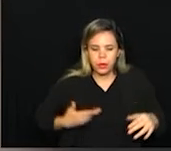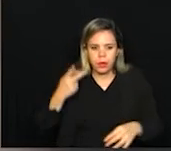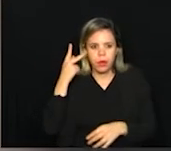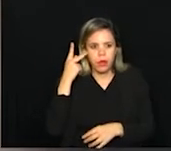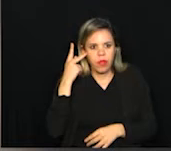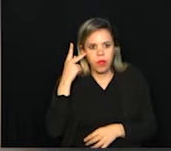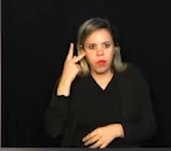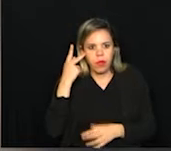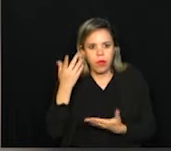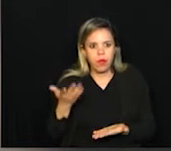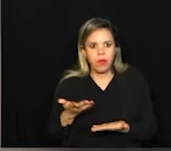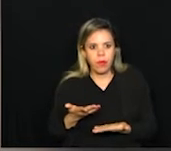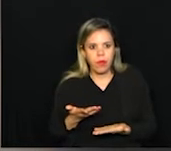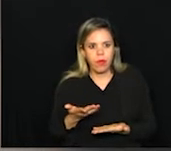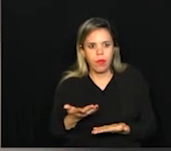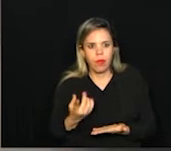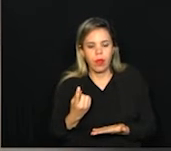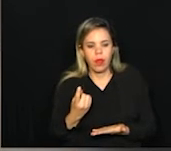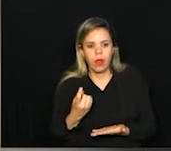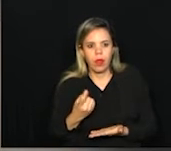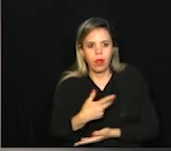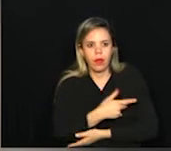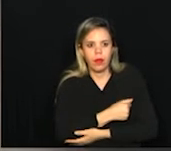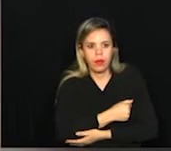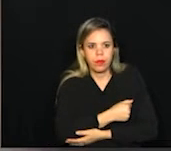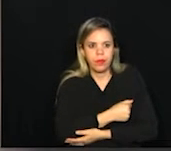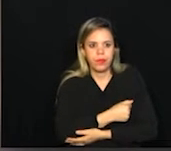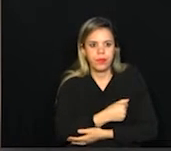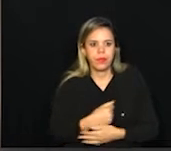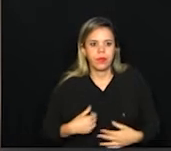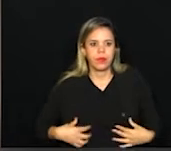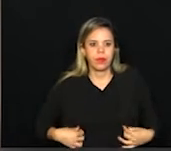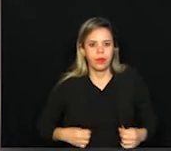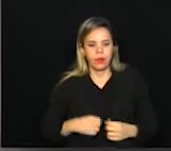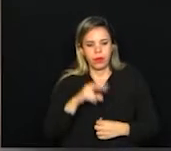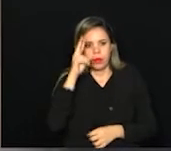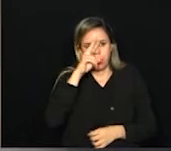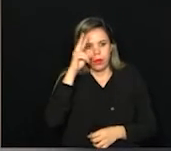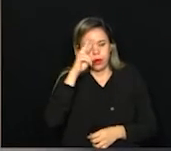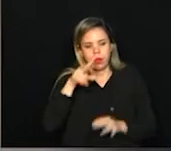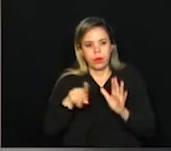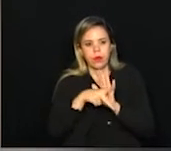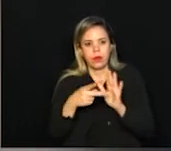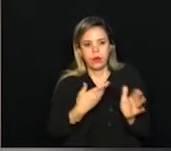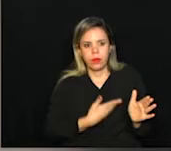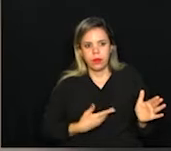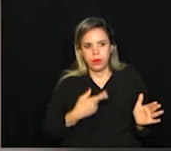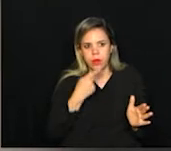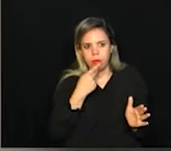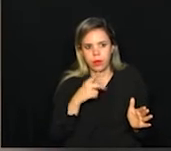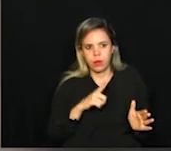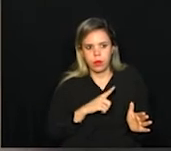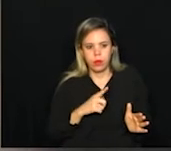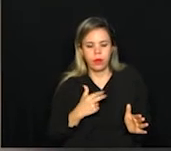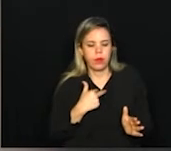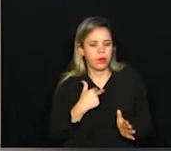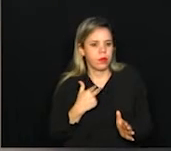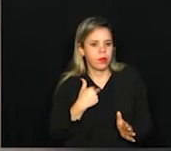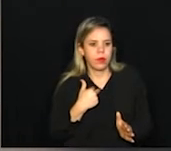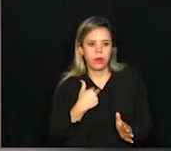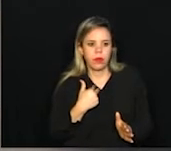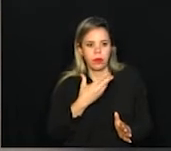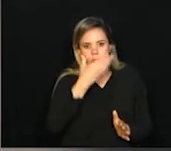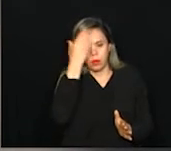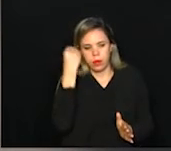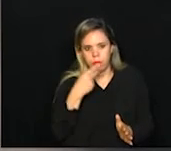Paulo receberá uma dose, pelo menos, da vacina. Lembrando, como o próprio governador disse, que nós não podemos deixar de